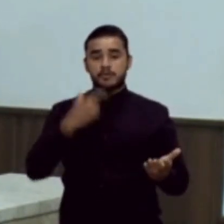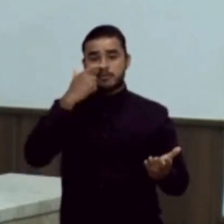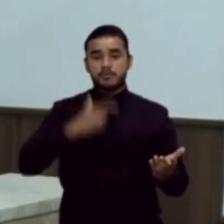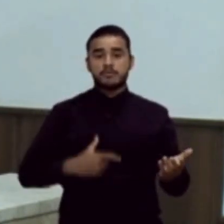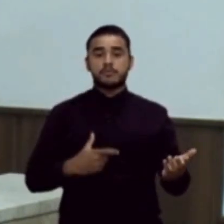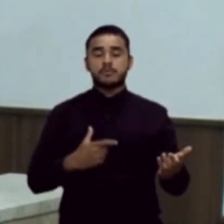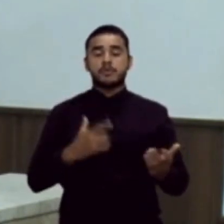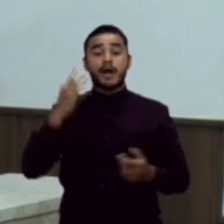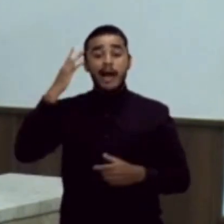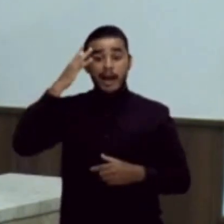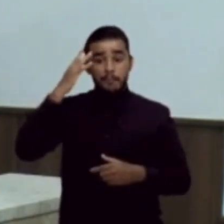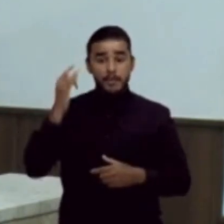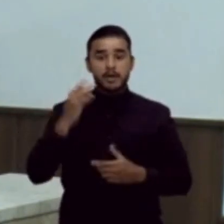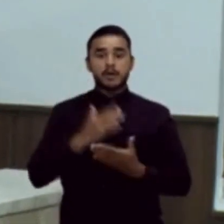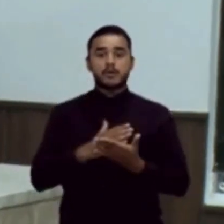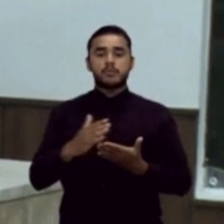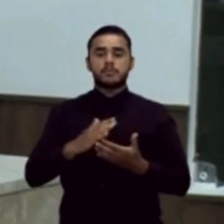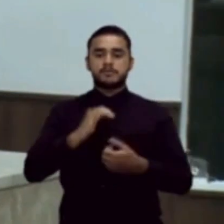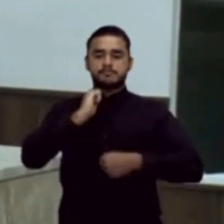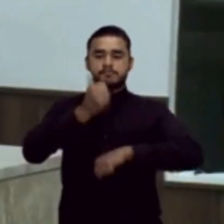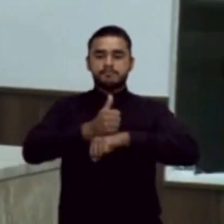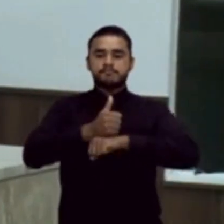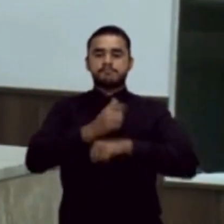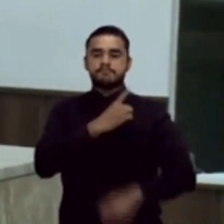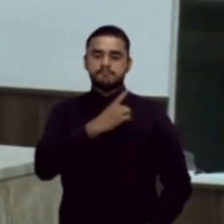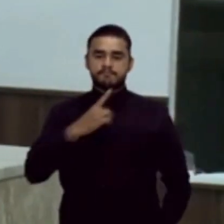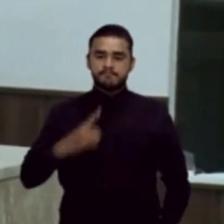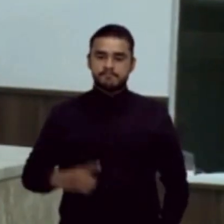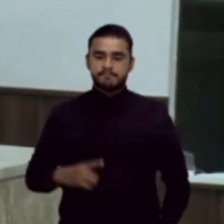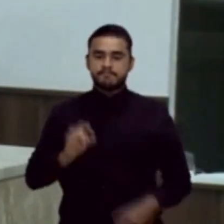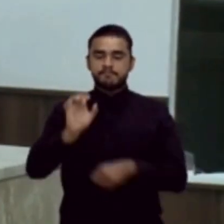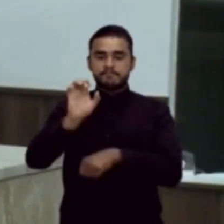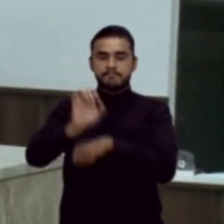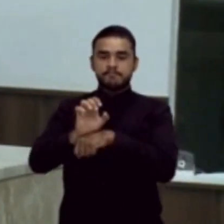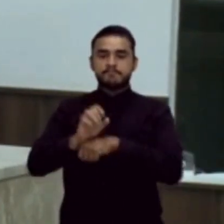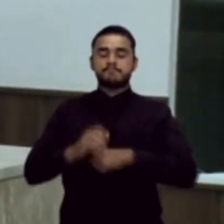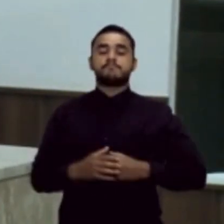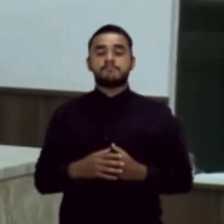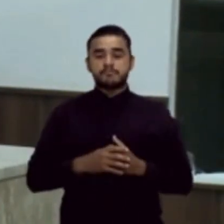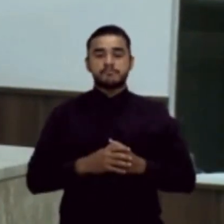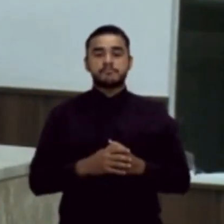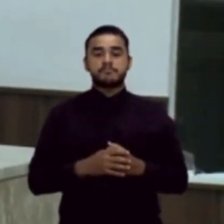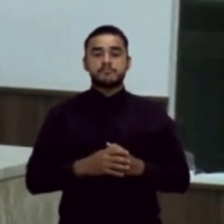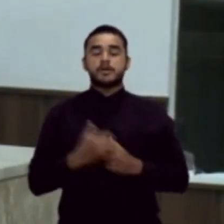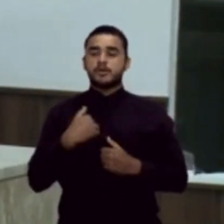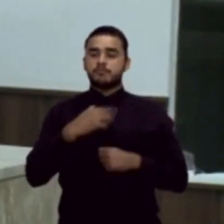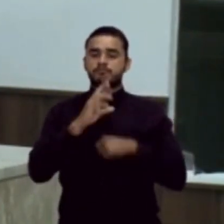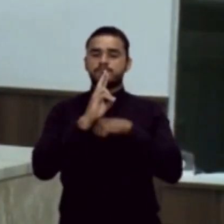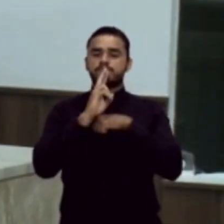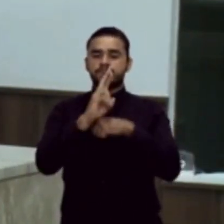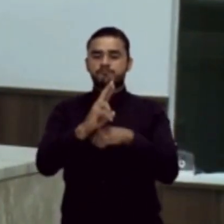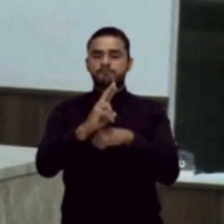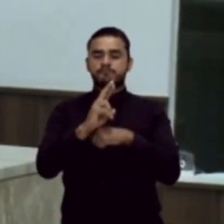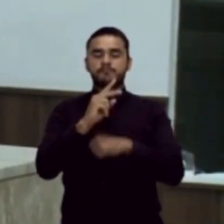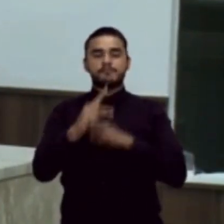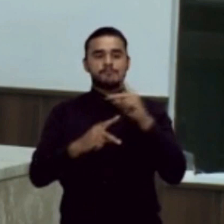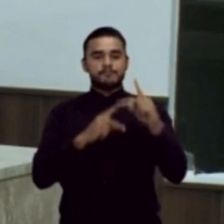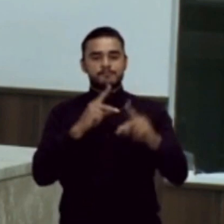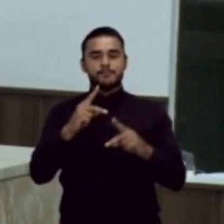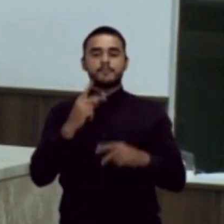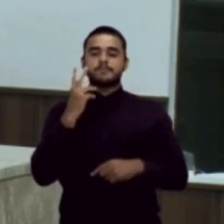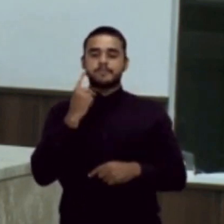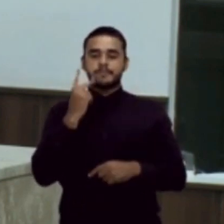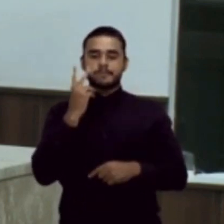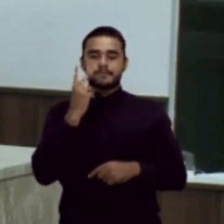a partir de amanhã, o mandato de deputado estadual e representar o povo cearense na Assembleia Legislativa